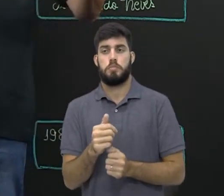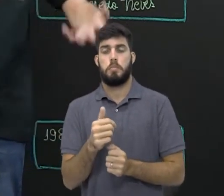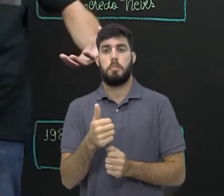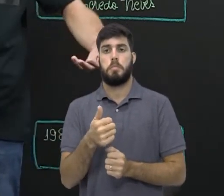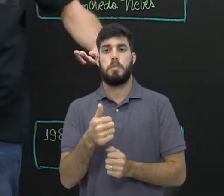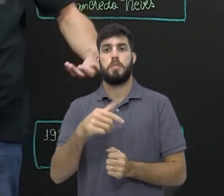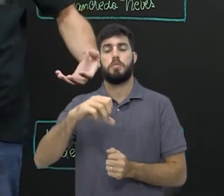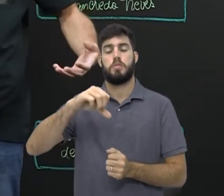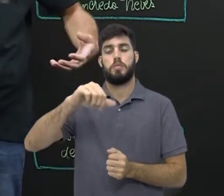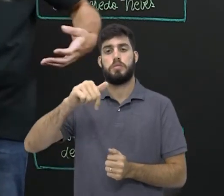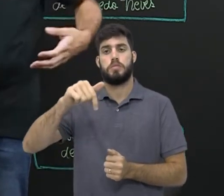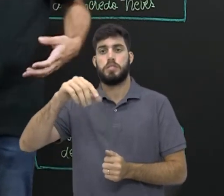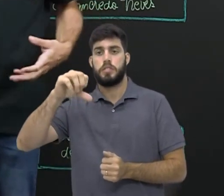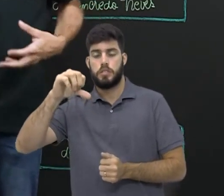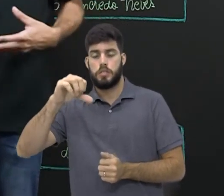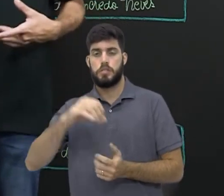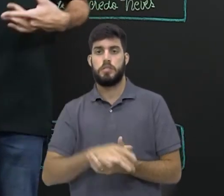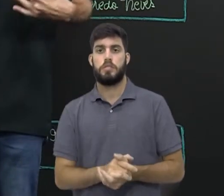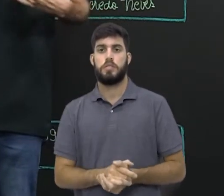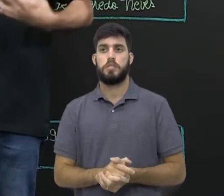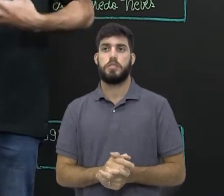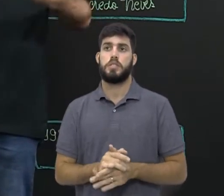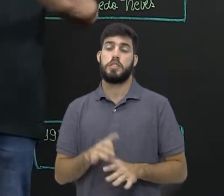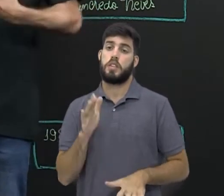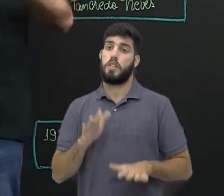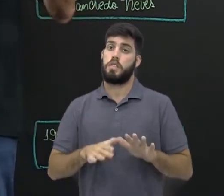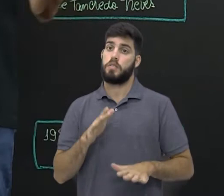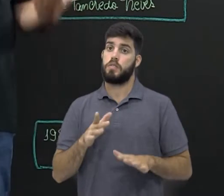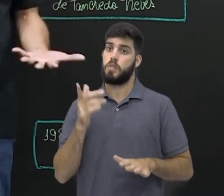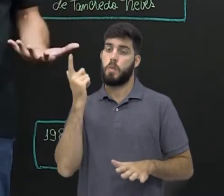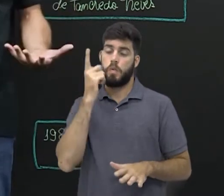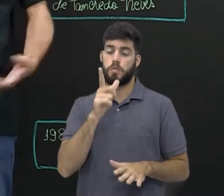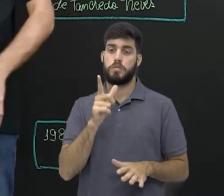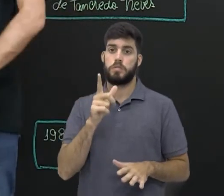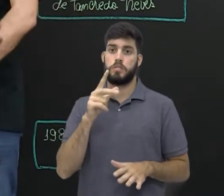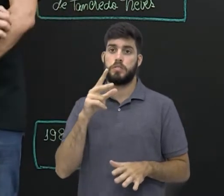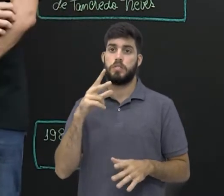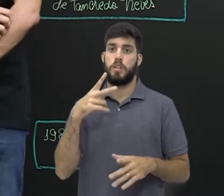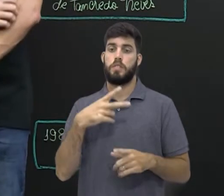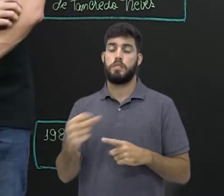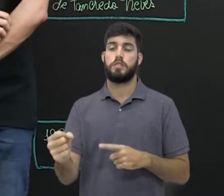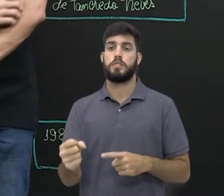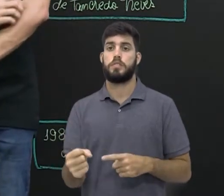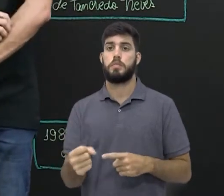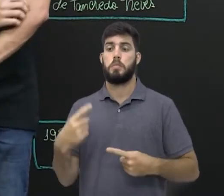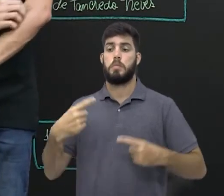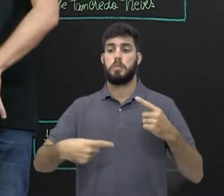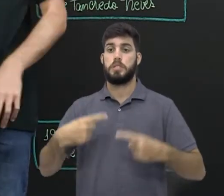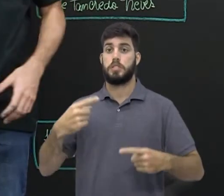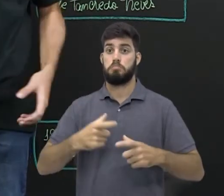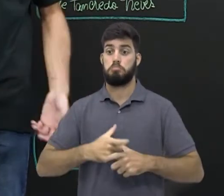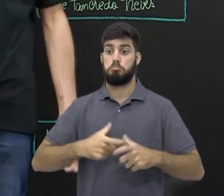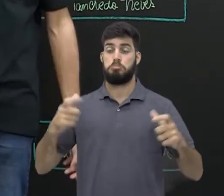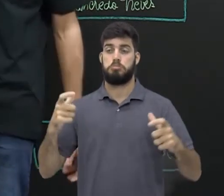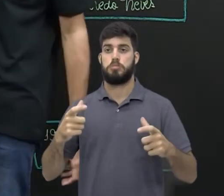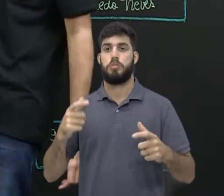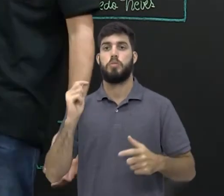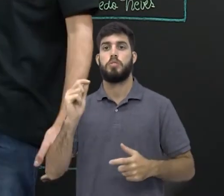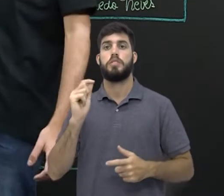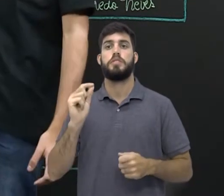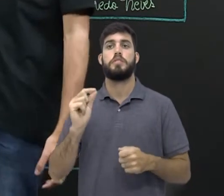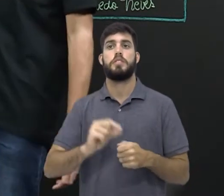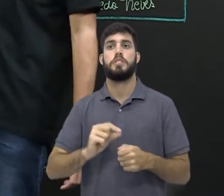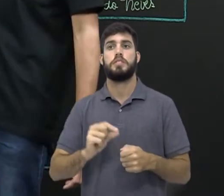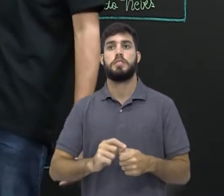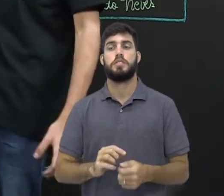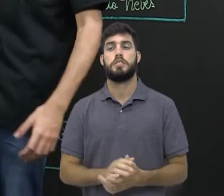ditadura ainda está acontecendo, talvez eles conseguissem uma vitória política muito grande. Então o que é que os homens no poder fazem nesse momento? Eles criam